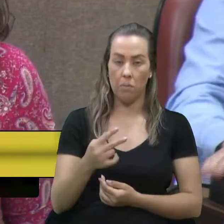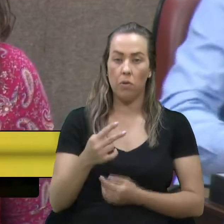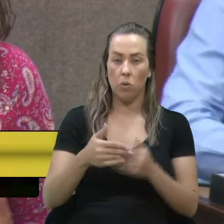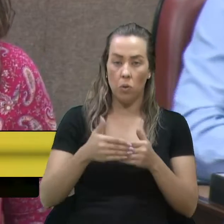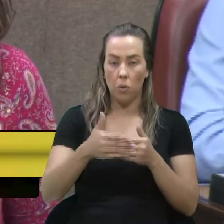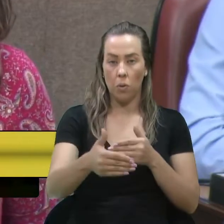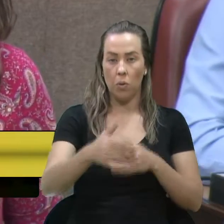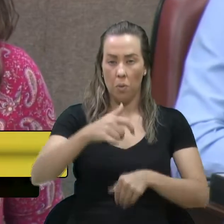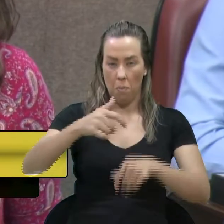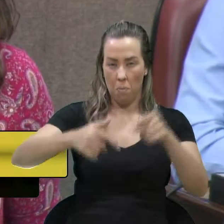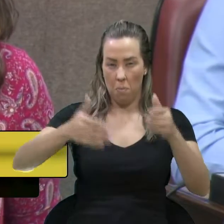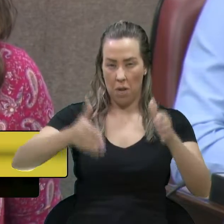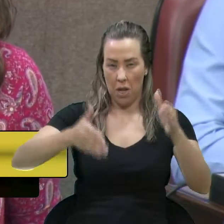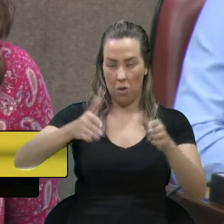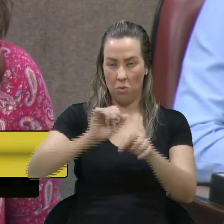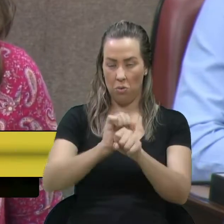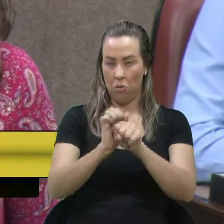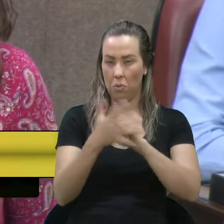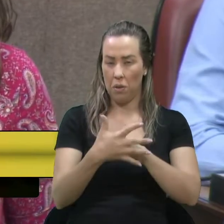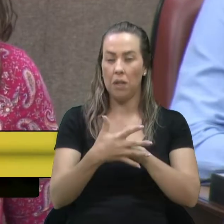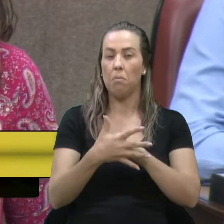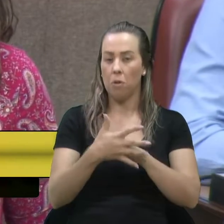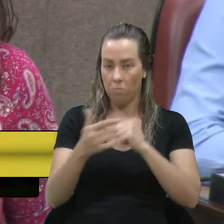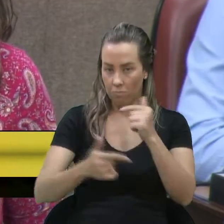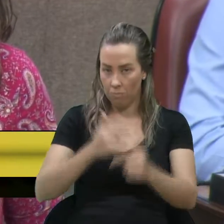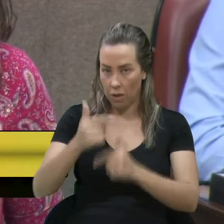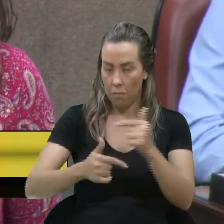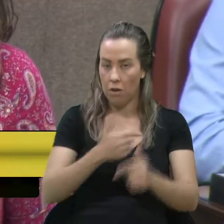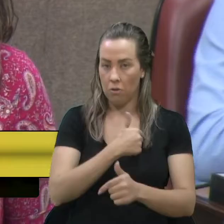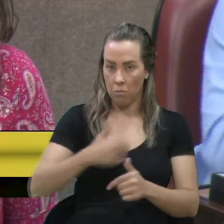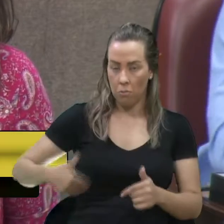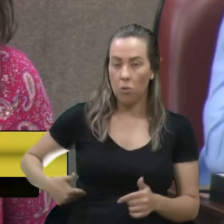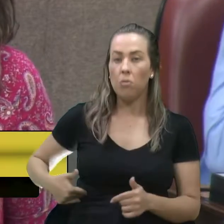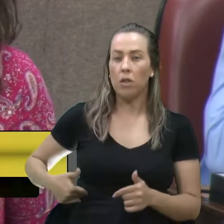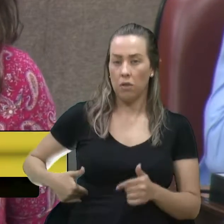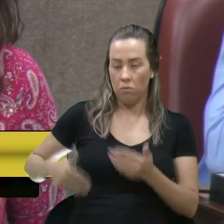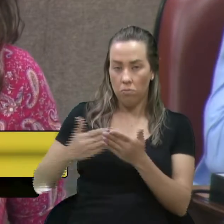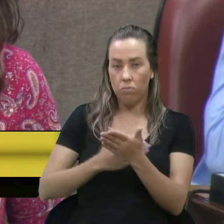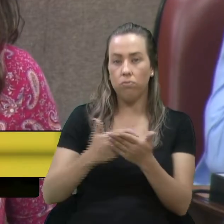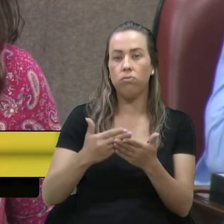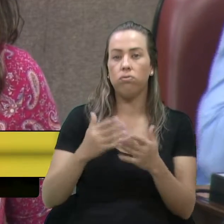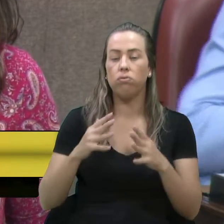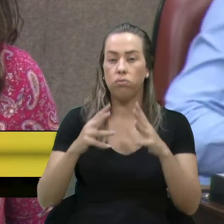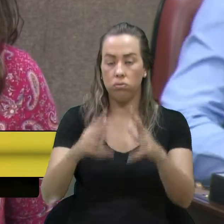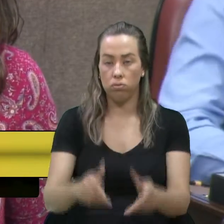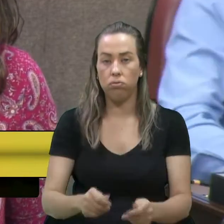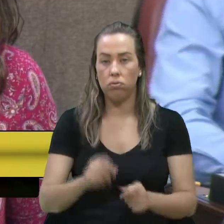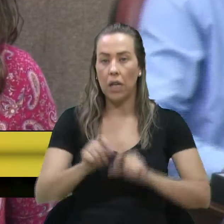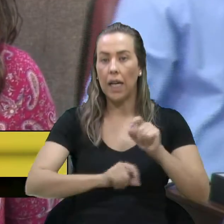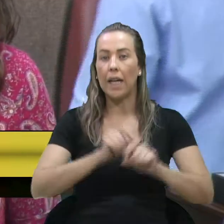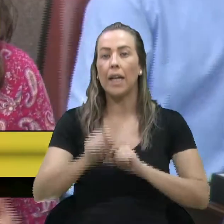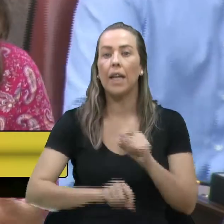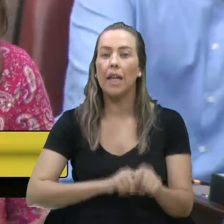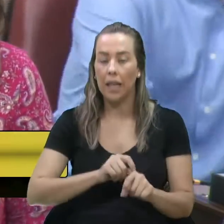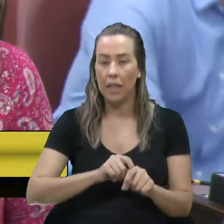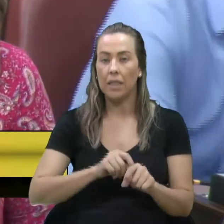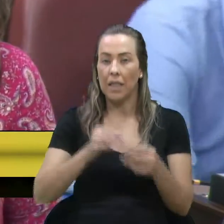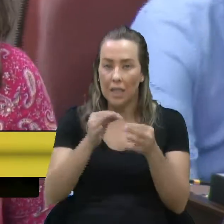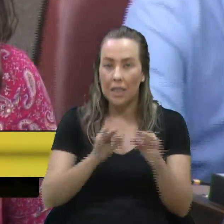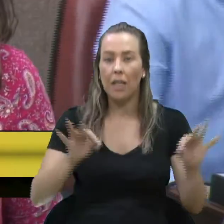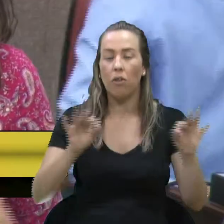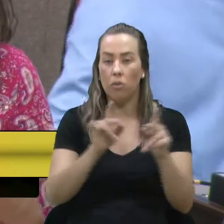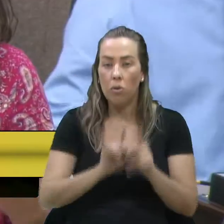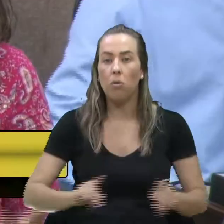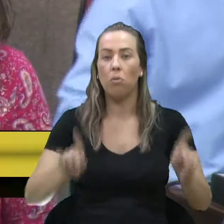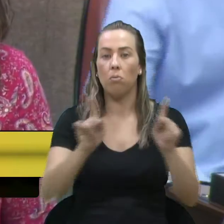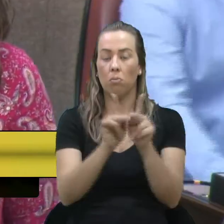esse tempo de pandemia, em que realmente o serviço público foi a ponta de lança. Essa palavra. Foi quem socorreu a